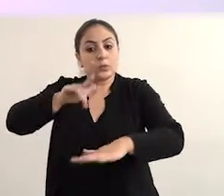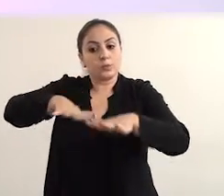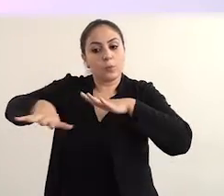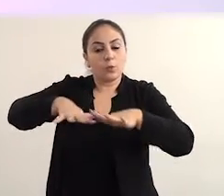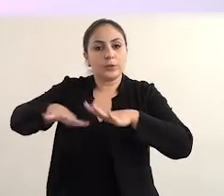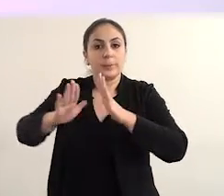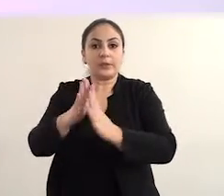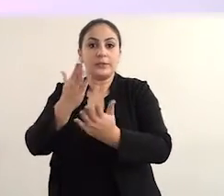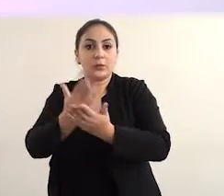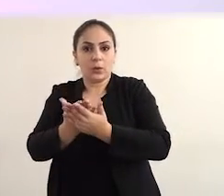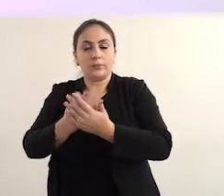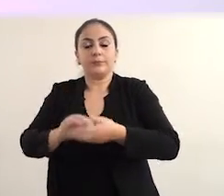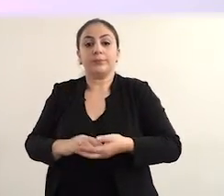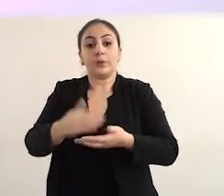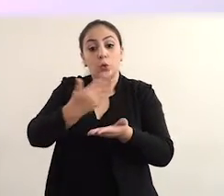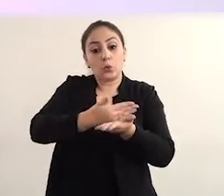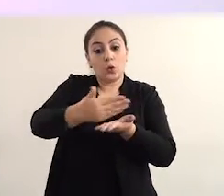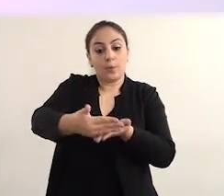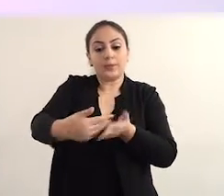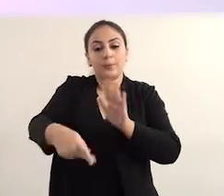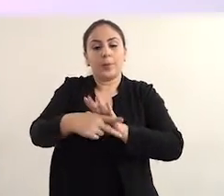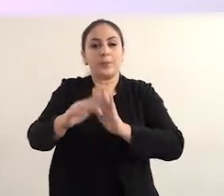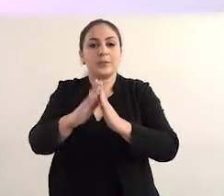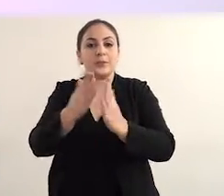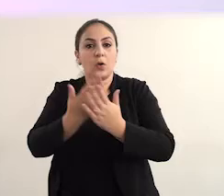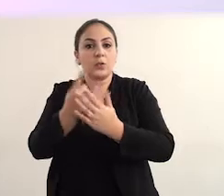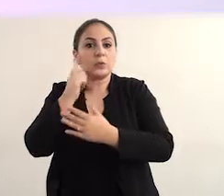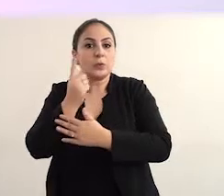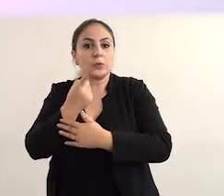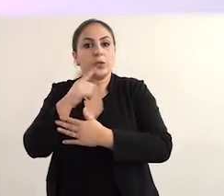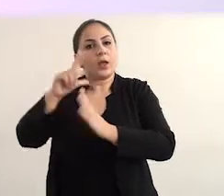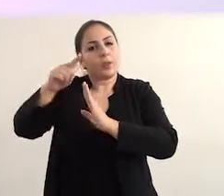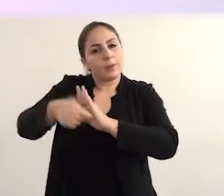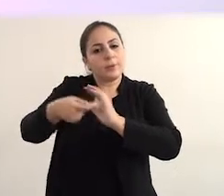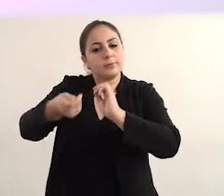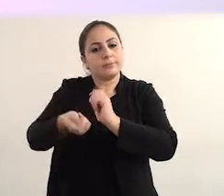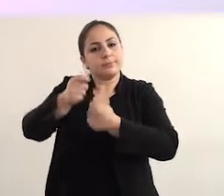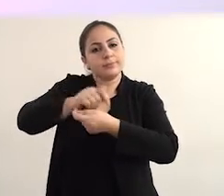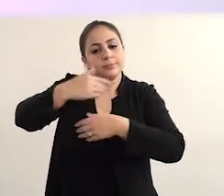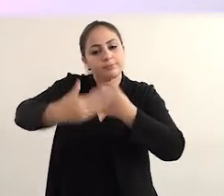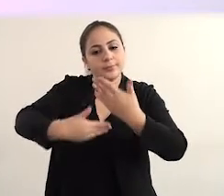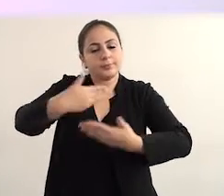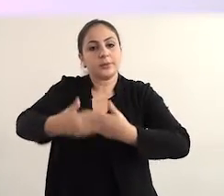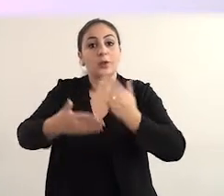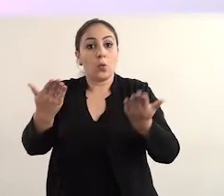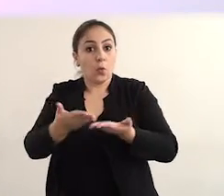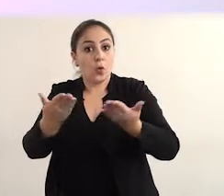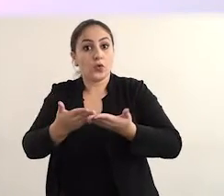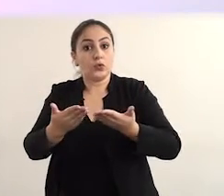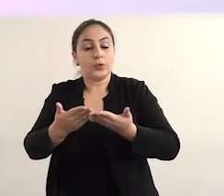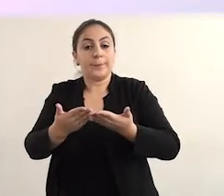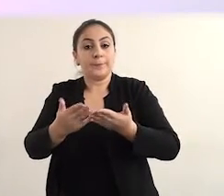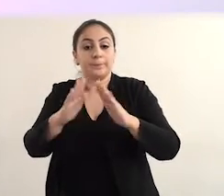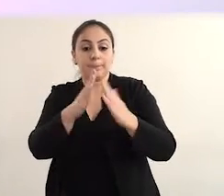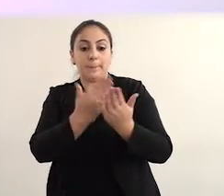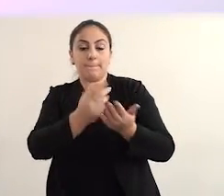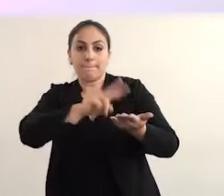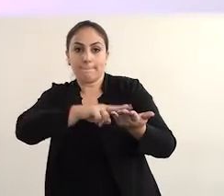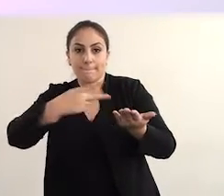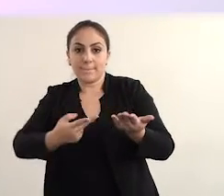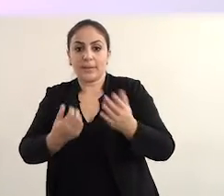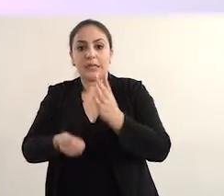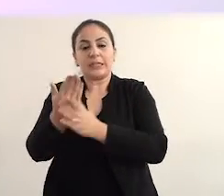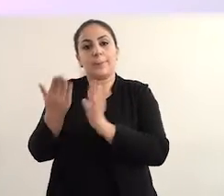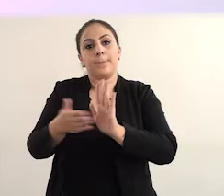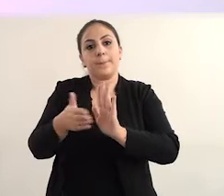uma escola. No começo era uma escola de surdos, né? Mas depois vem atualizando e hoje é uma escola bilíngue. Legal. Mas é criar essa